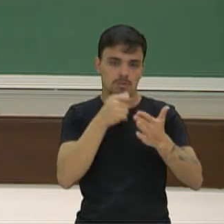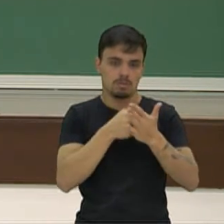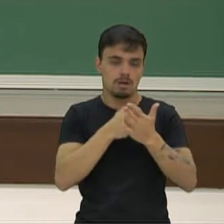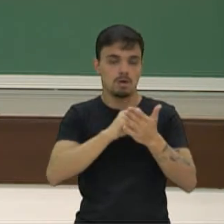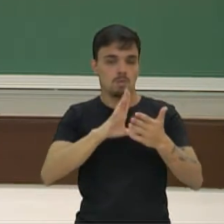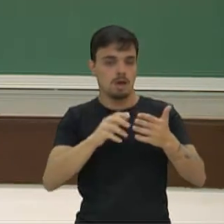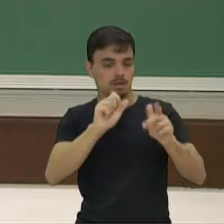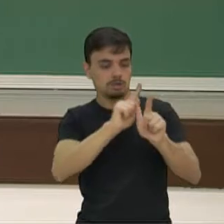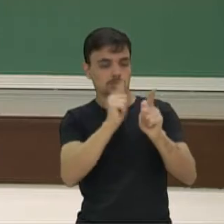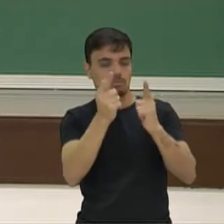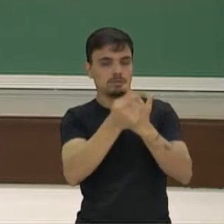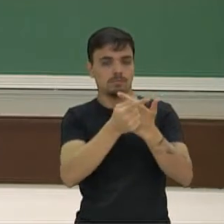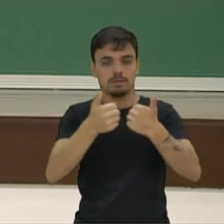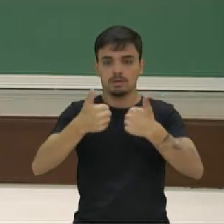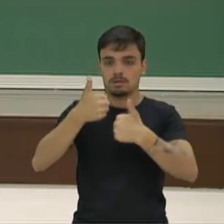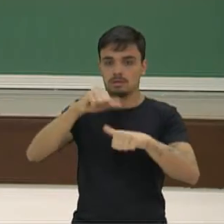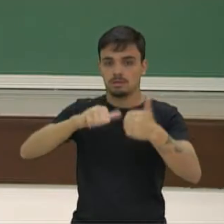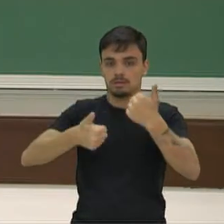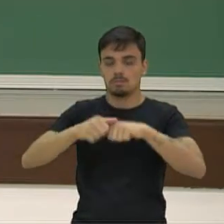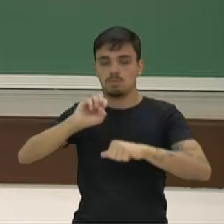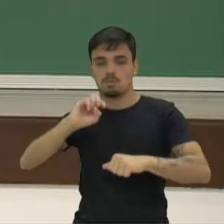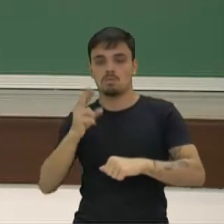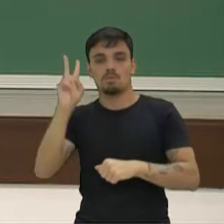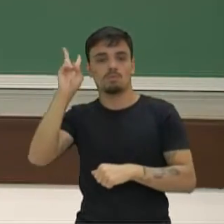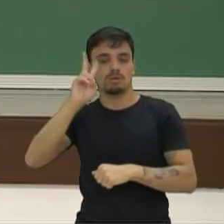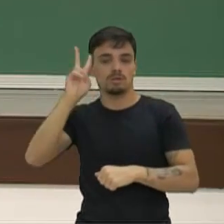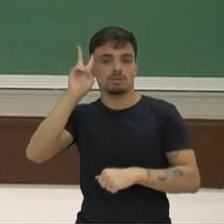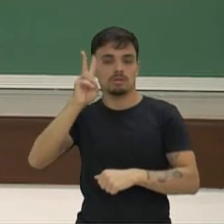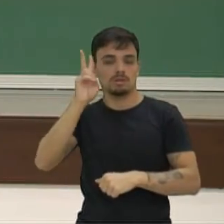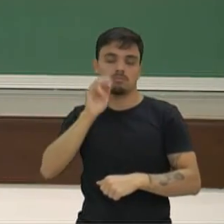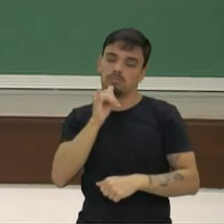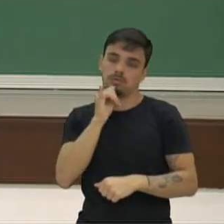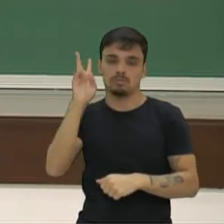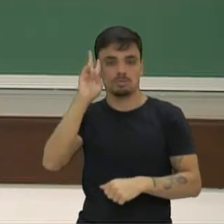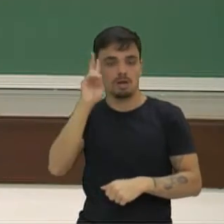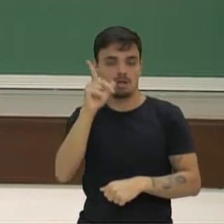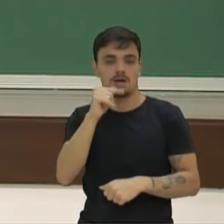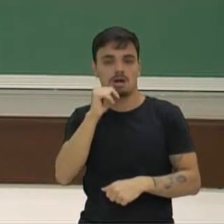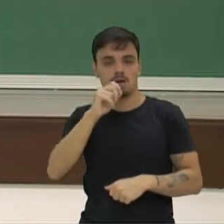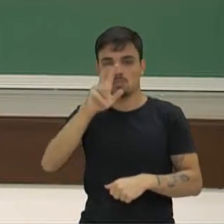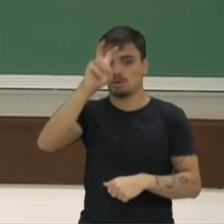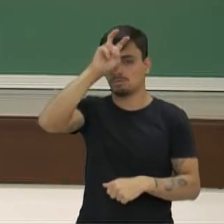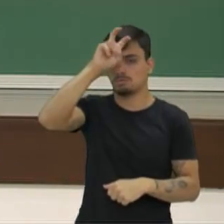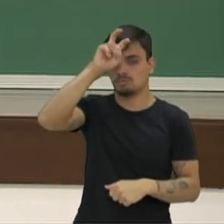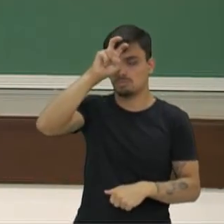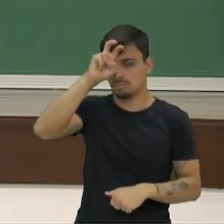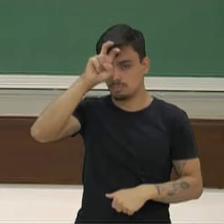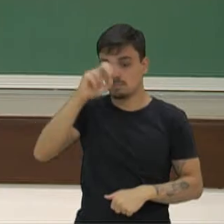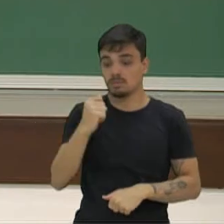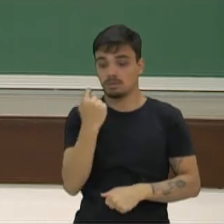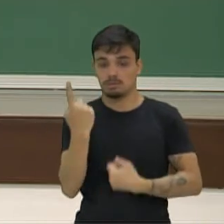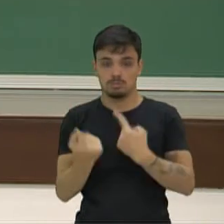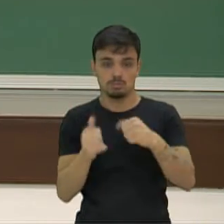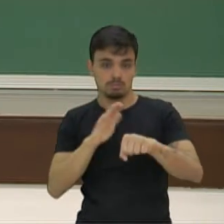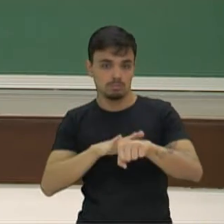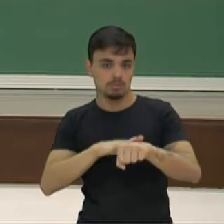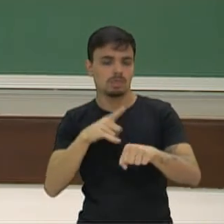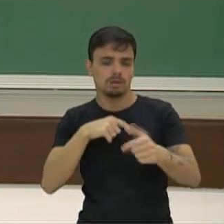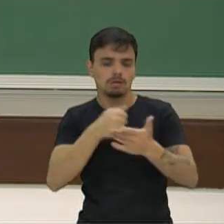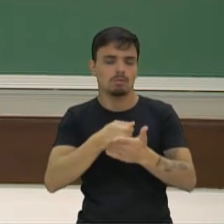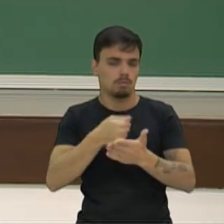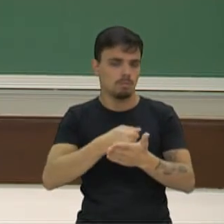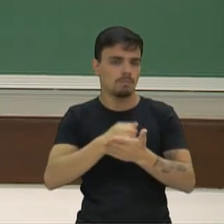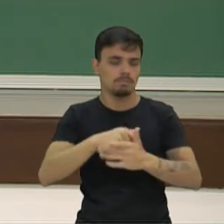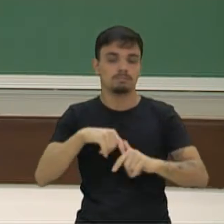química, ou ela cai em história, história da água, por exemplo, no Egito. Em algum momento ela é cobrada.